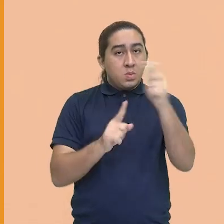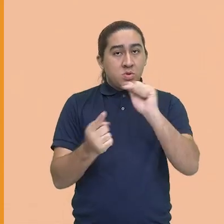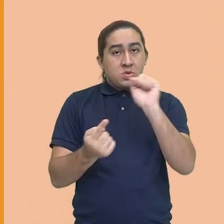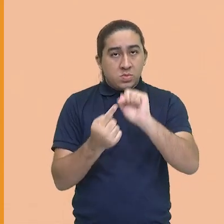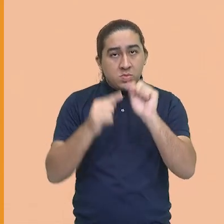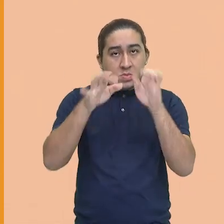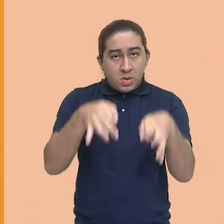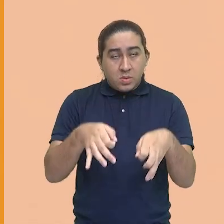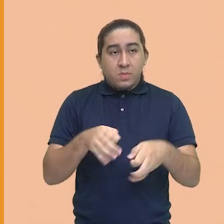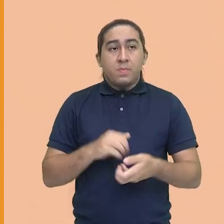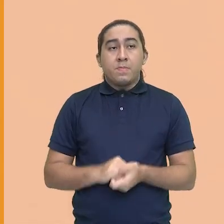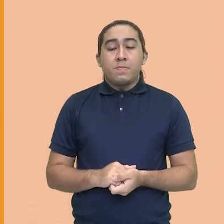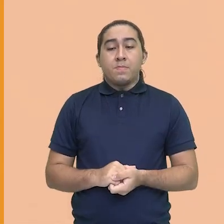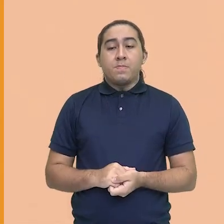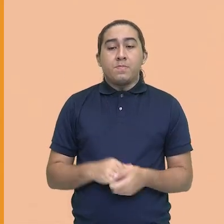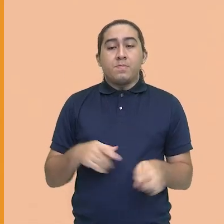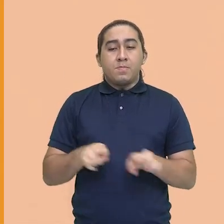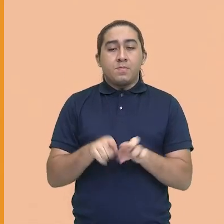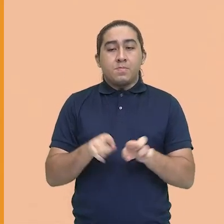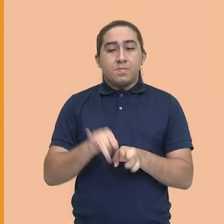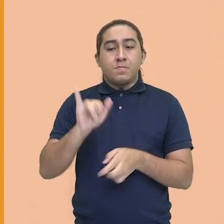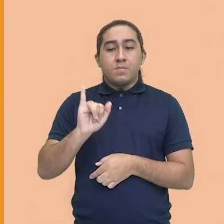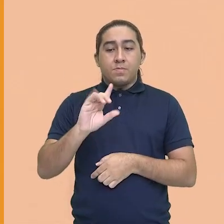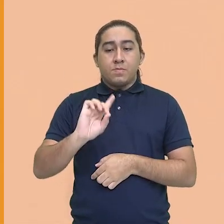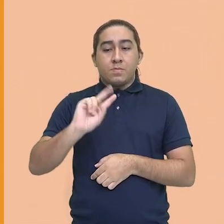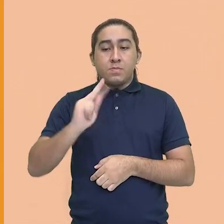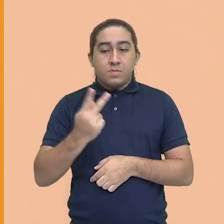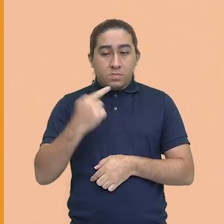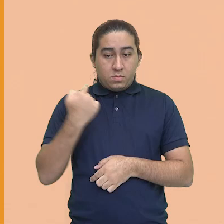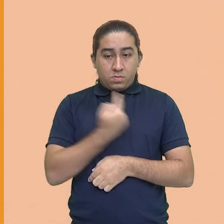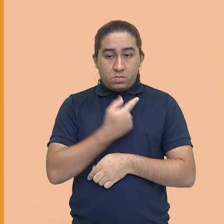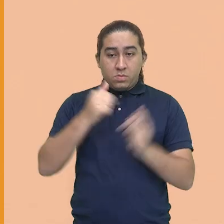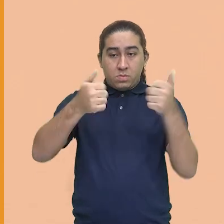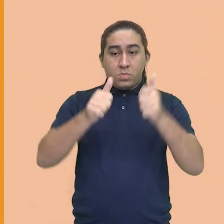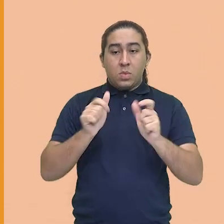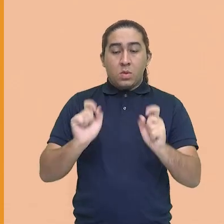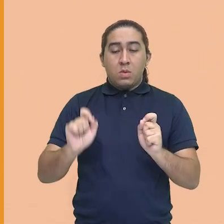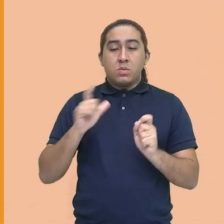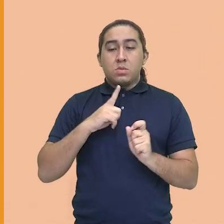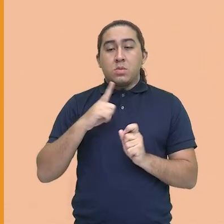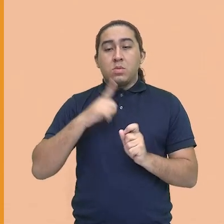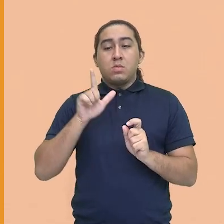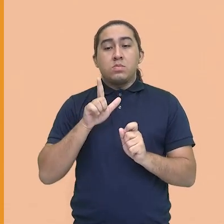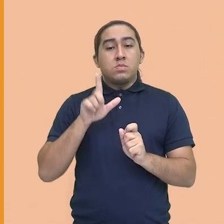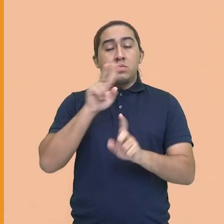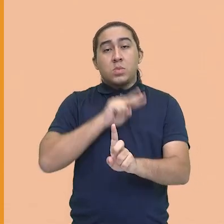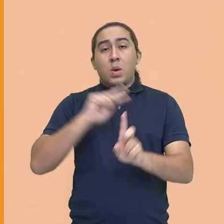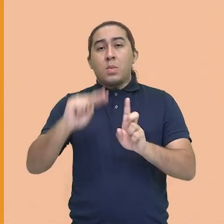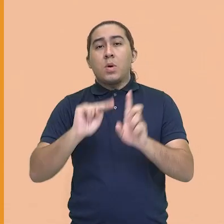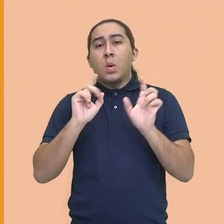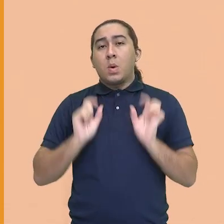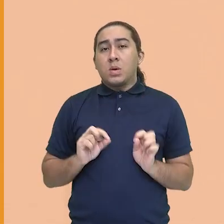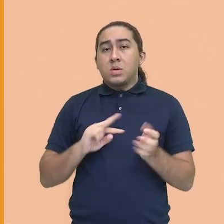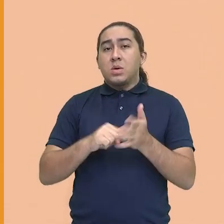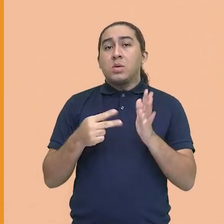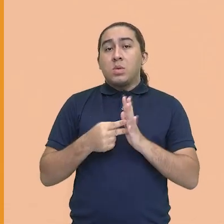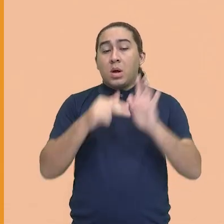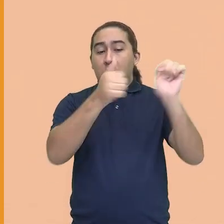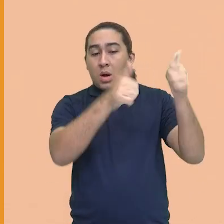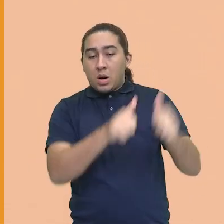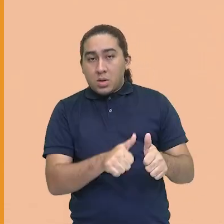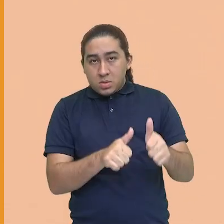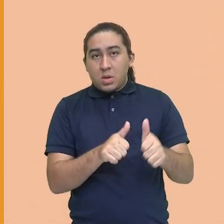certo? E aí nós temos que o IDH, nós vamos verificar as dimensões, né, o que é analisado